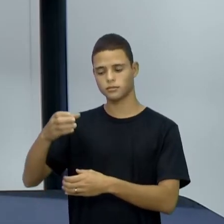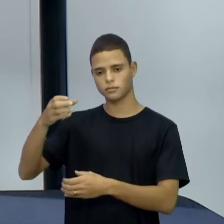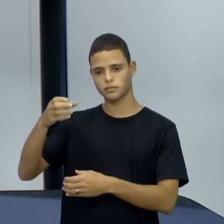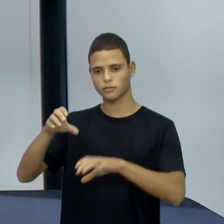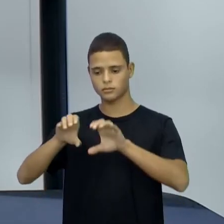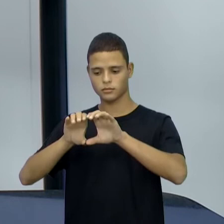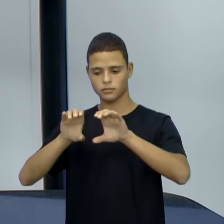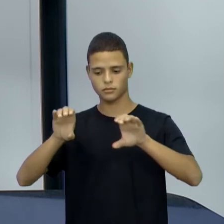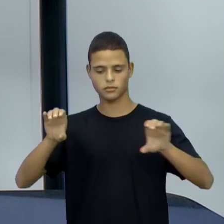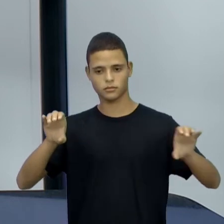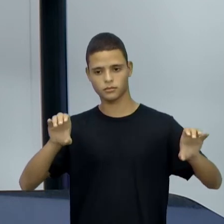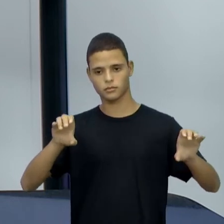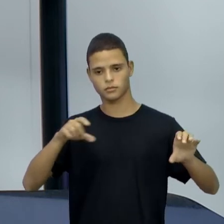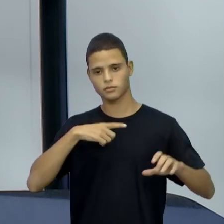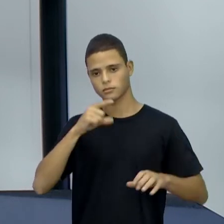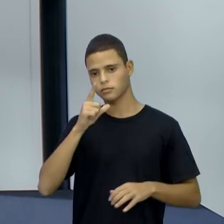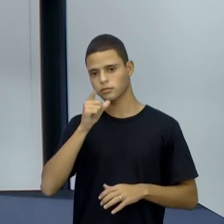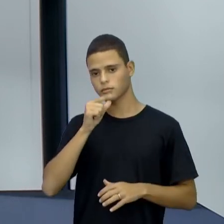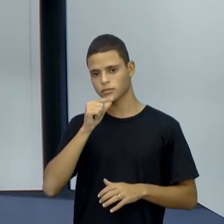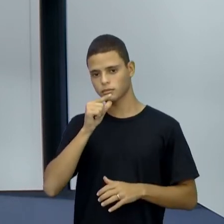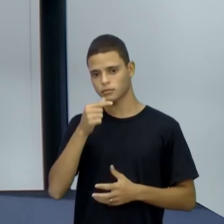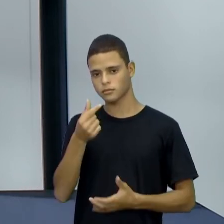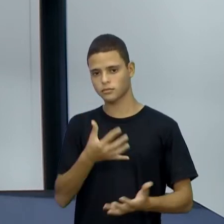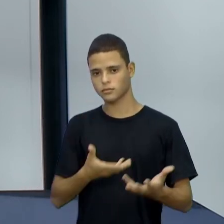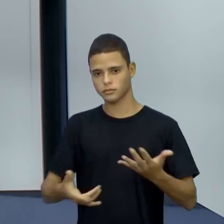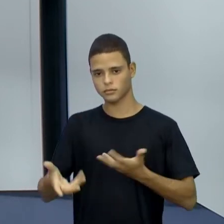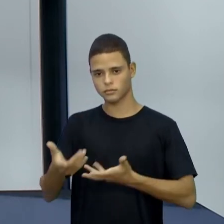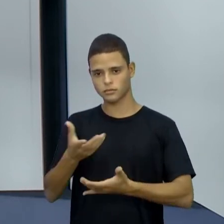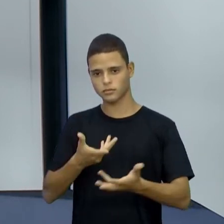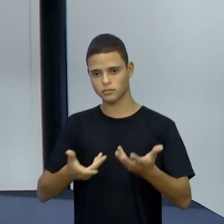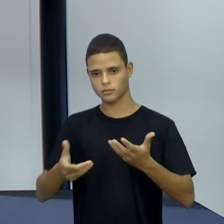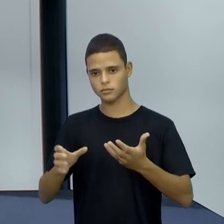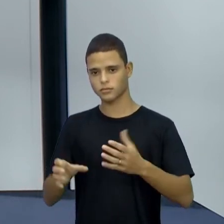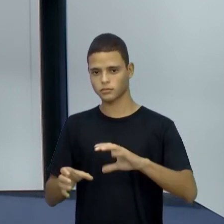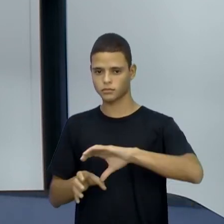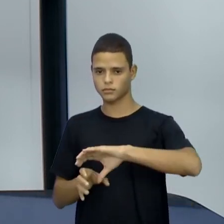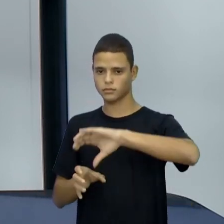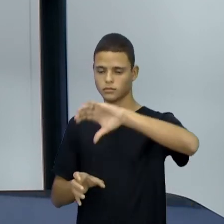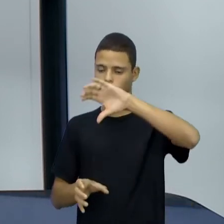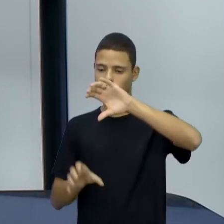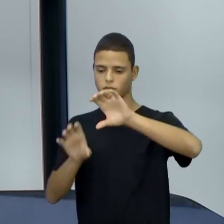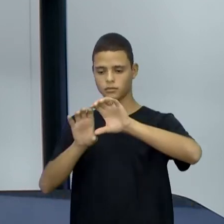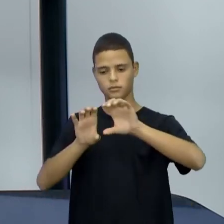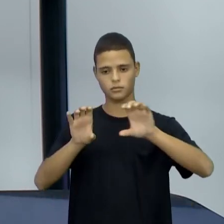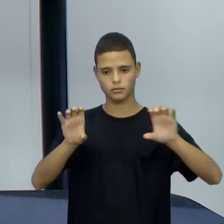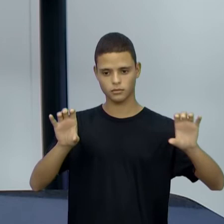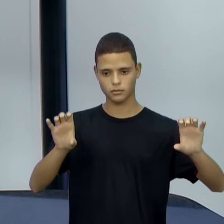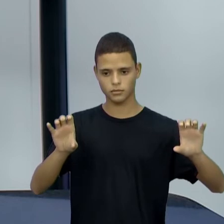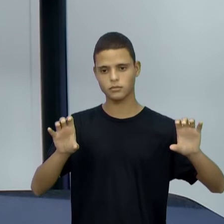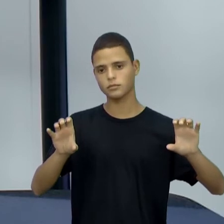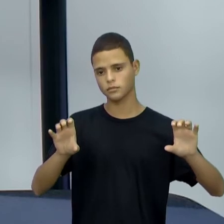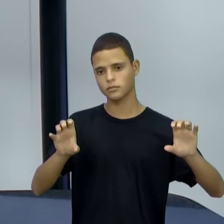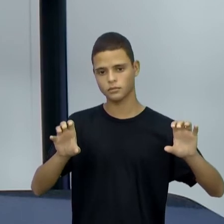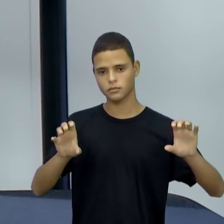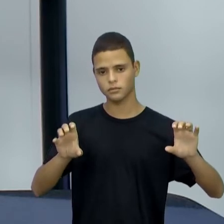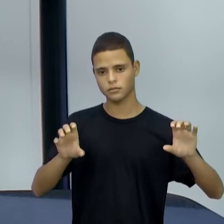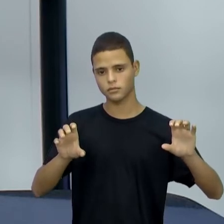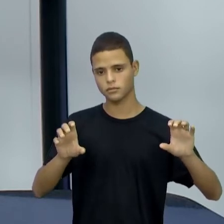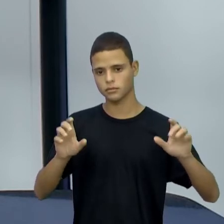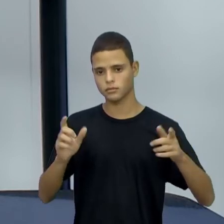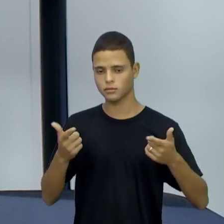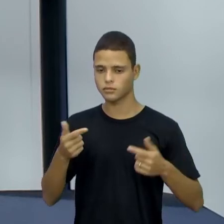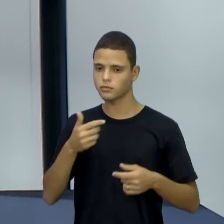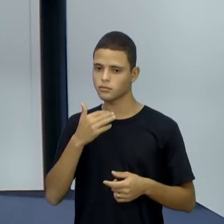aqui na caldeira tem água, a água ferve, passa por essa tubulação, ó, que é bem mais fina, né? No nosso caso a